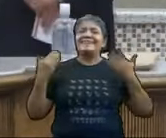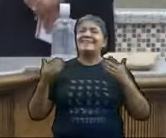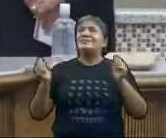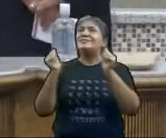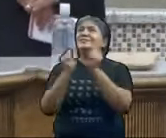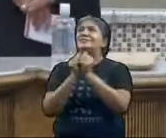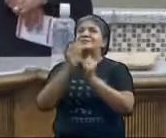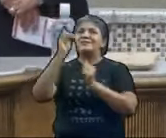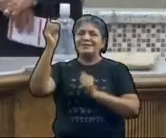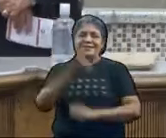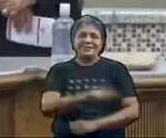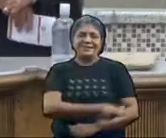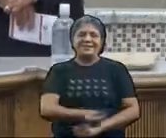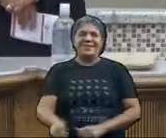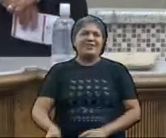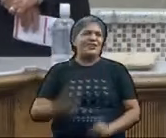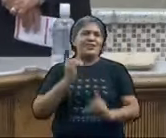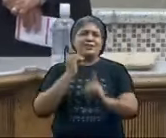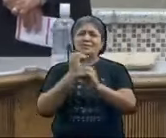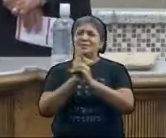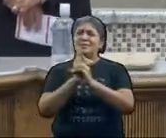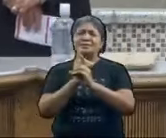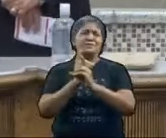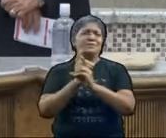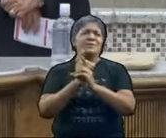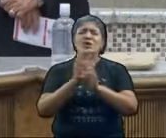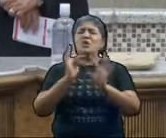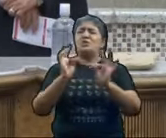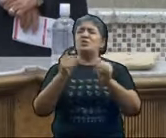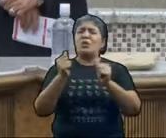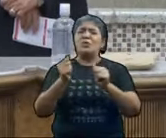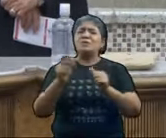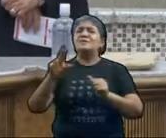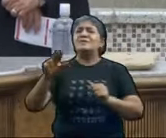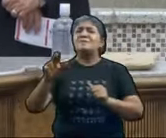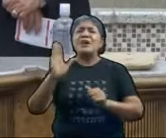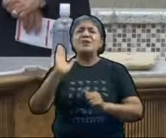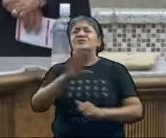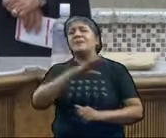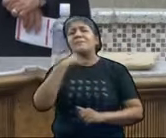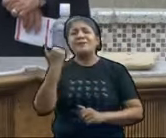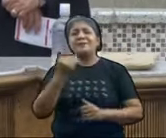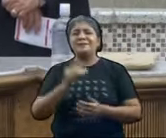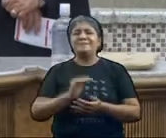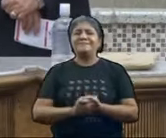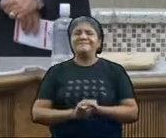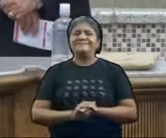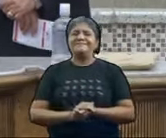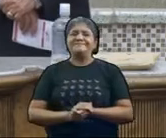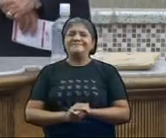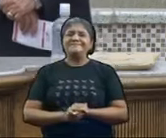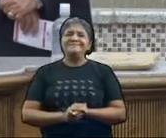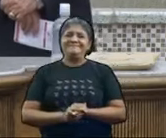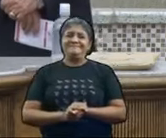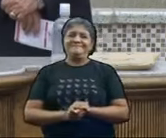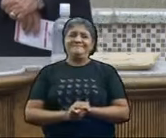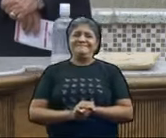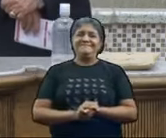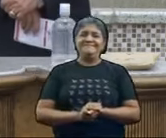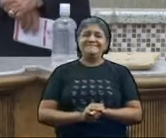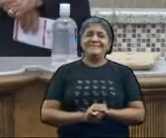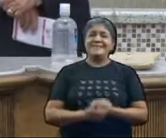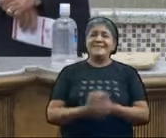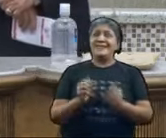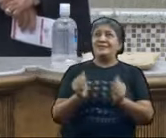eterno. Encontraremos Reinaldo, encontraremos tantos e tantos outros que já estão com o